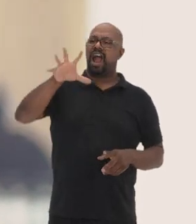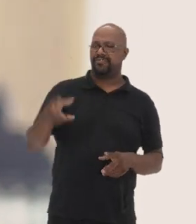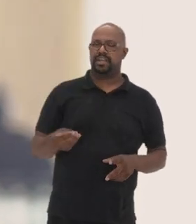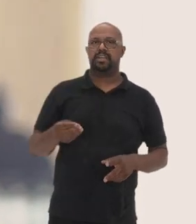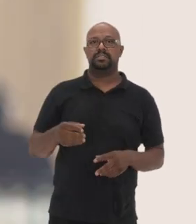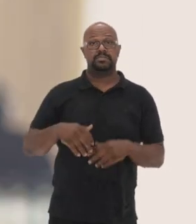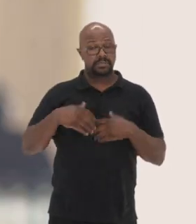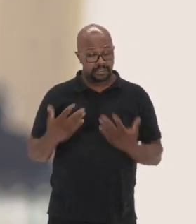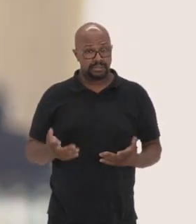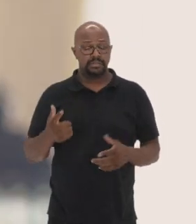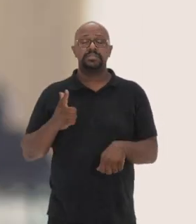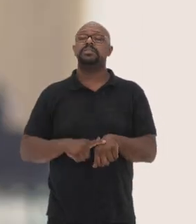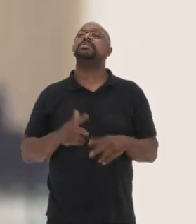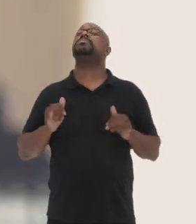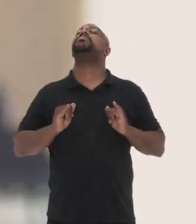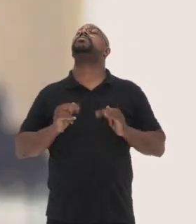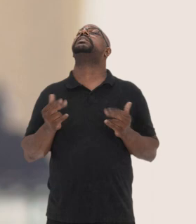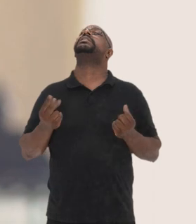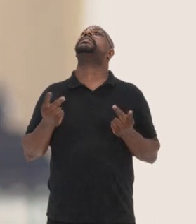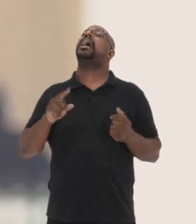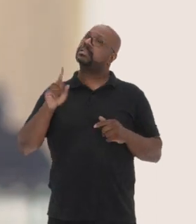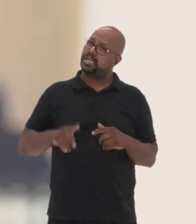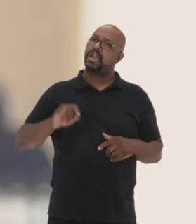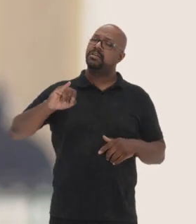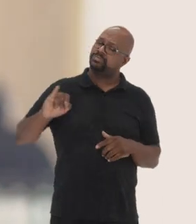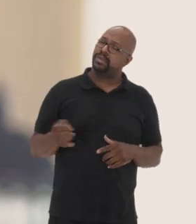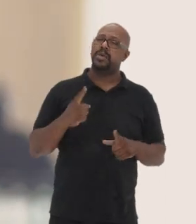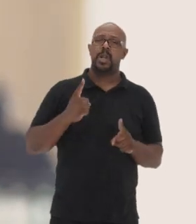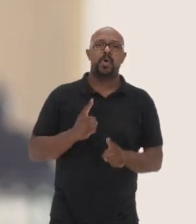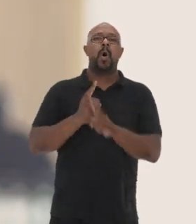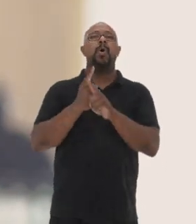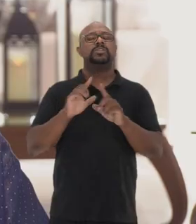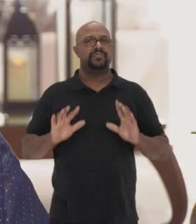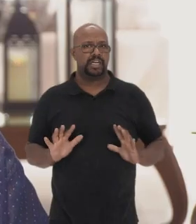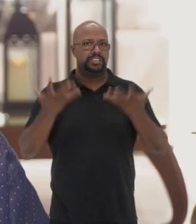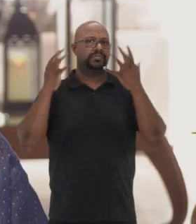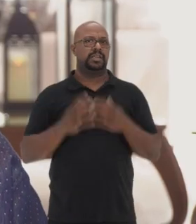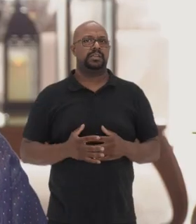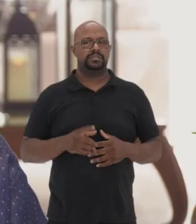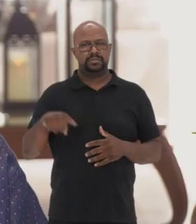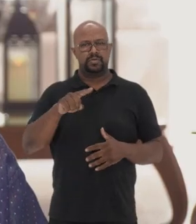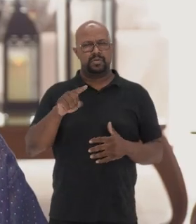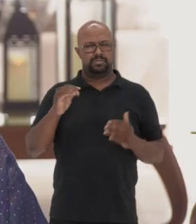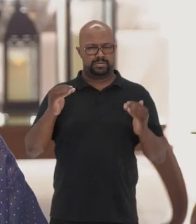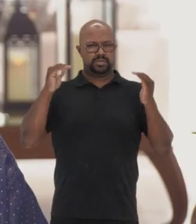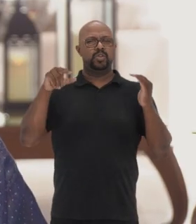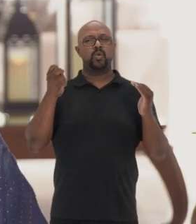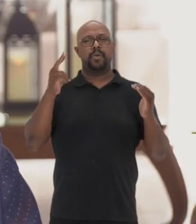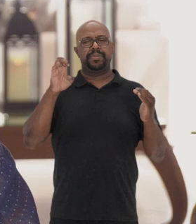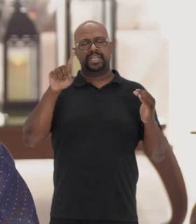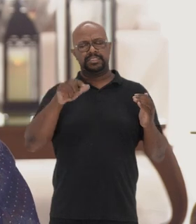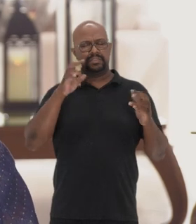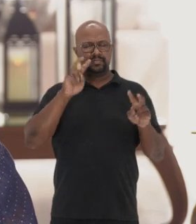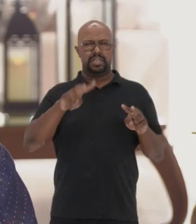o tempo Ocioso era preenchido pelos encontros e festividades como a nobreza enxergava esse território